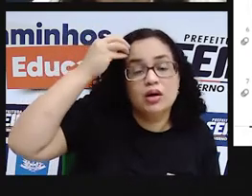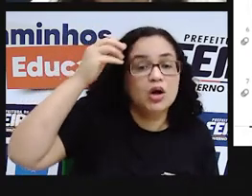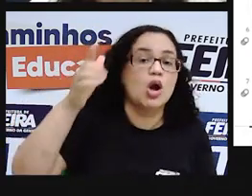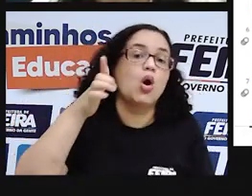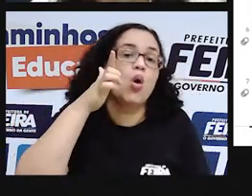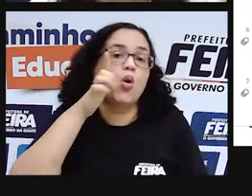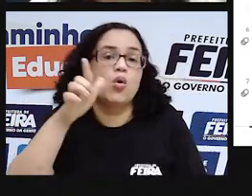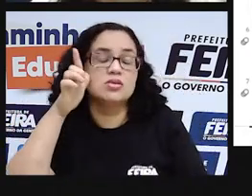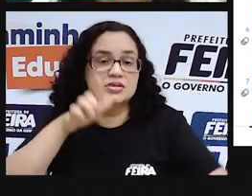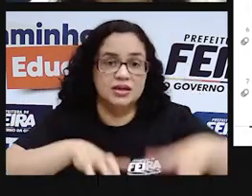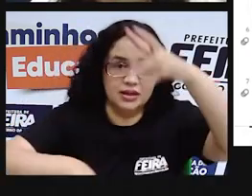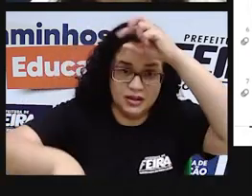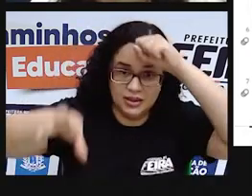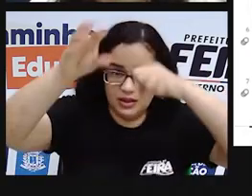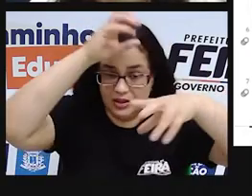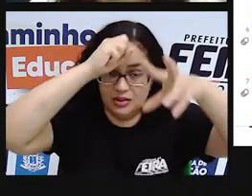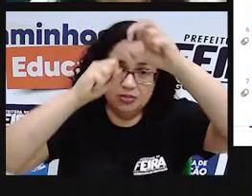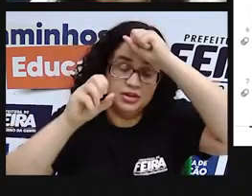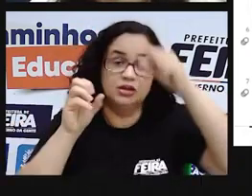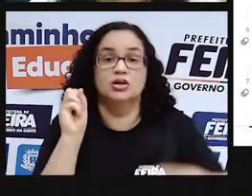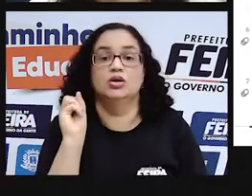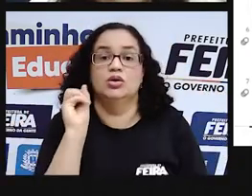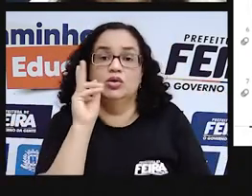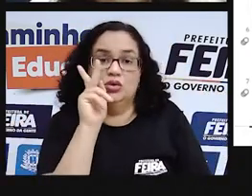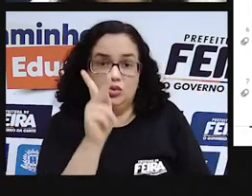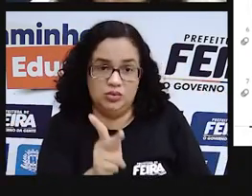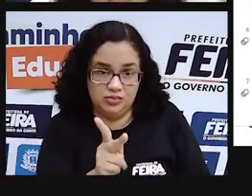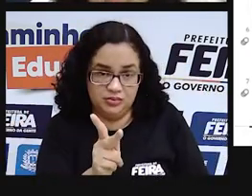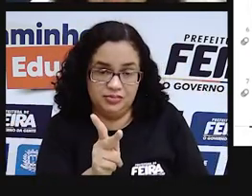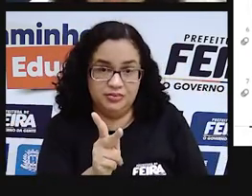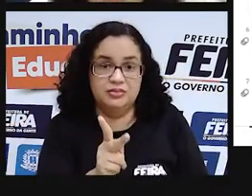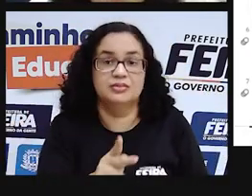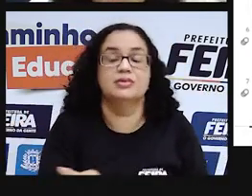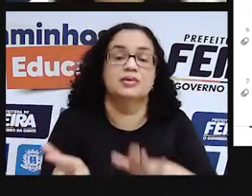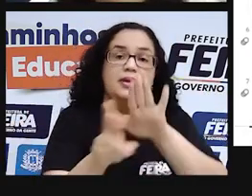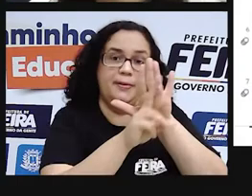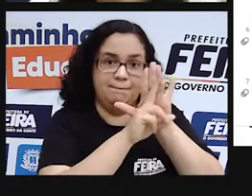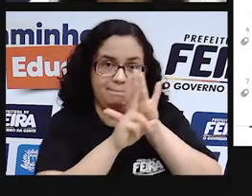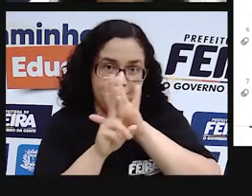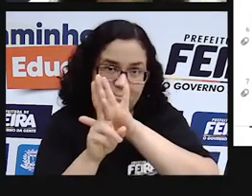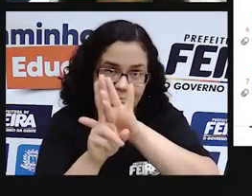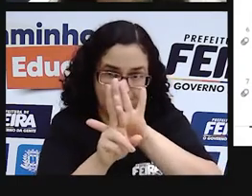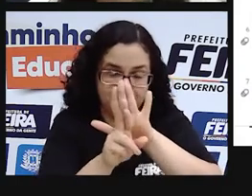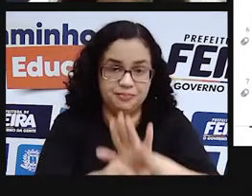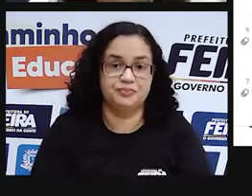você consiga aprender bastante tá certo vamos começar nossa apresentação